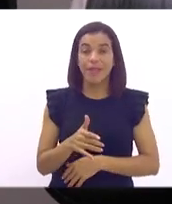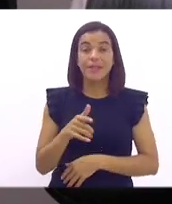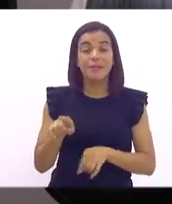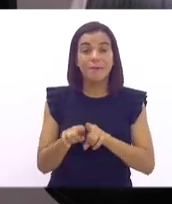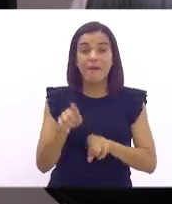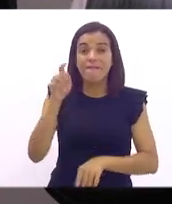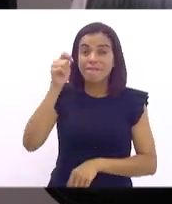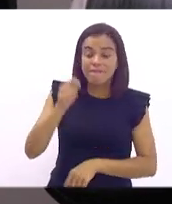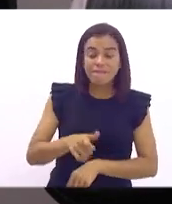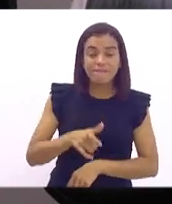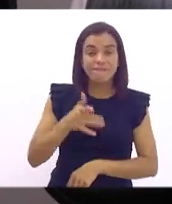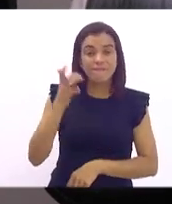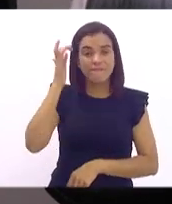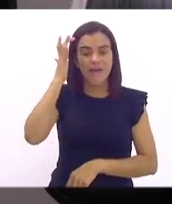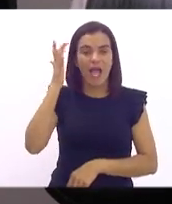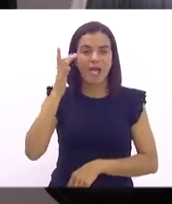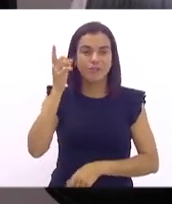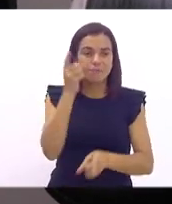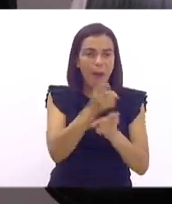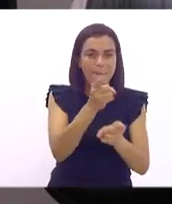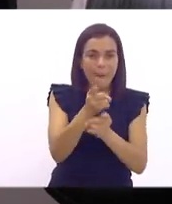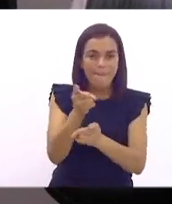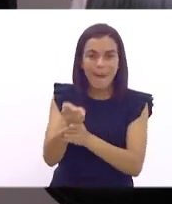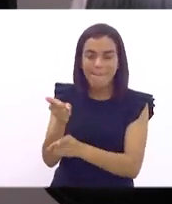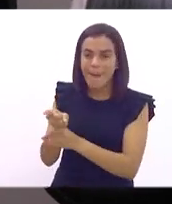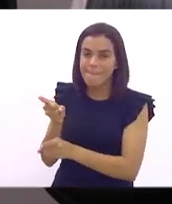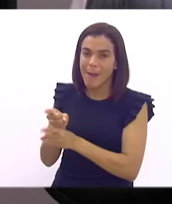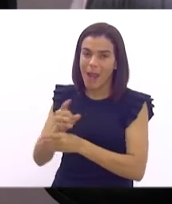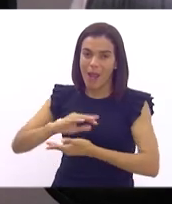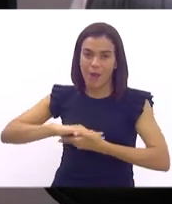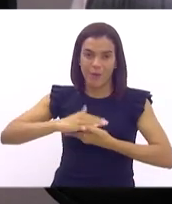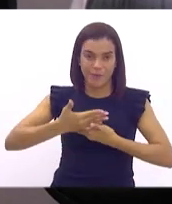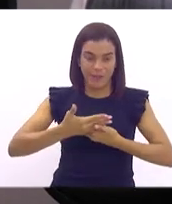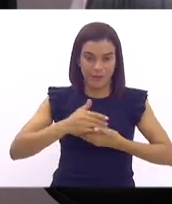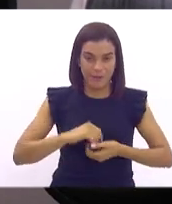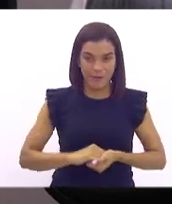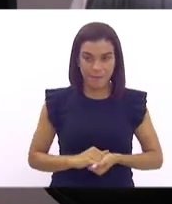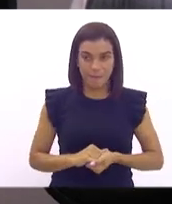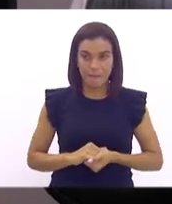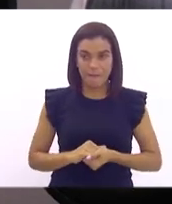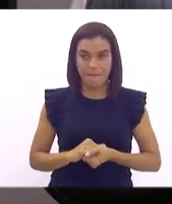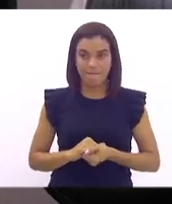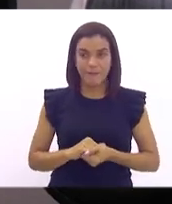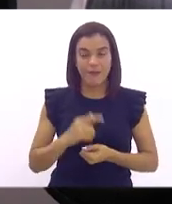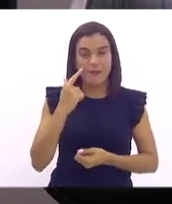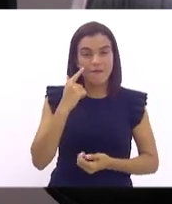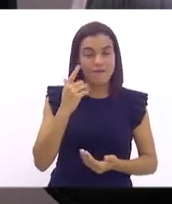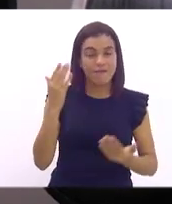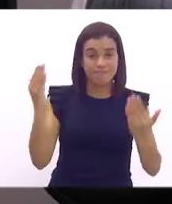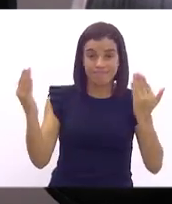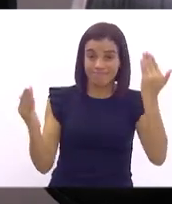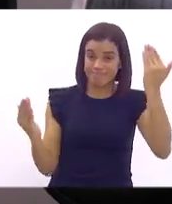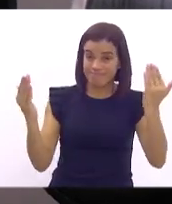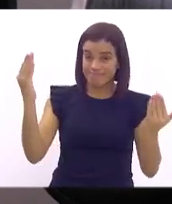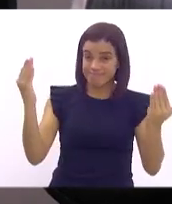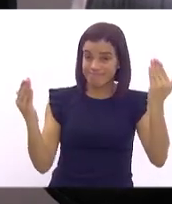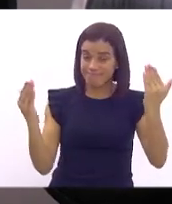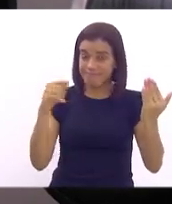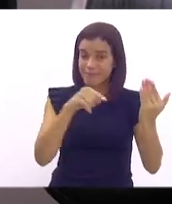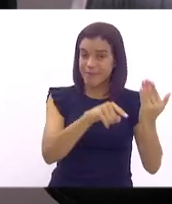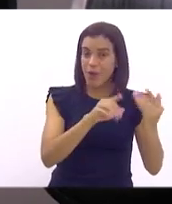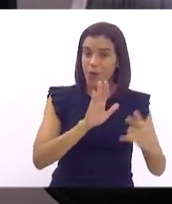Então, a gente tem todo um cuidado de buscar o acesso ao benefício, à mudança